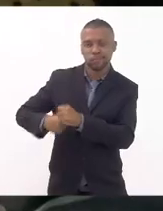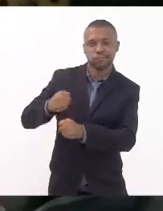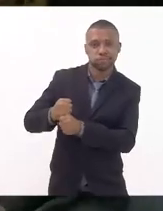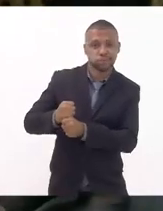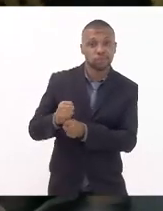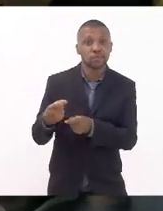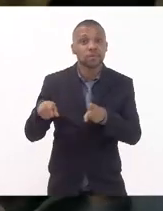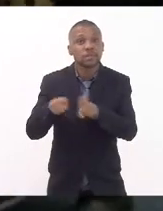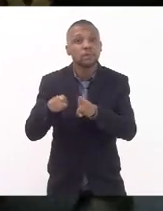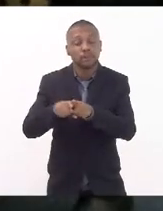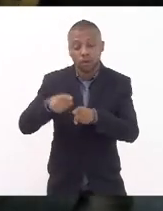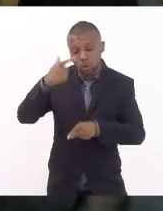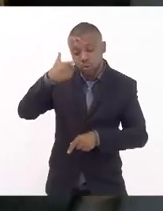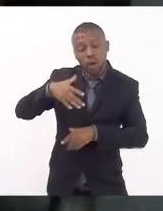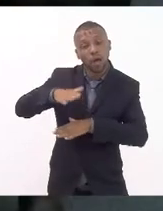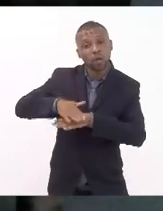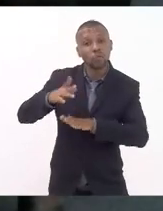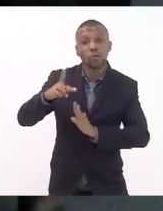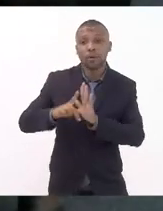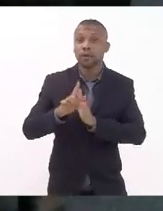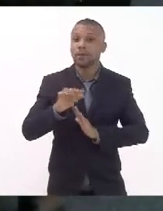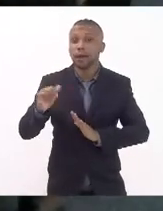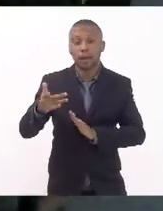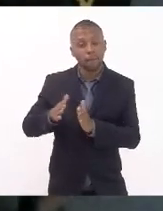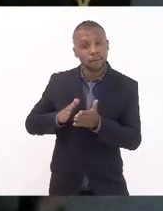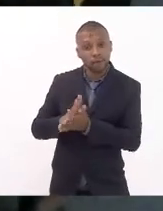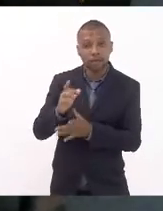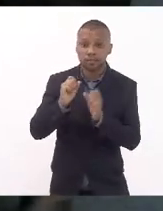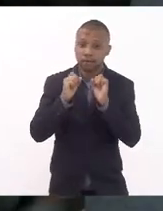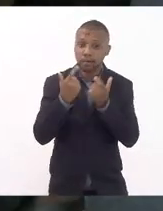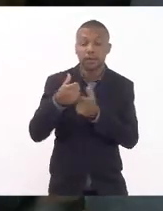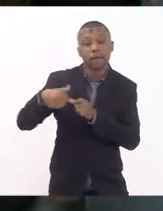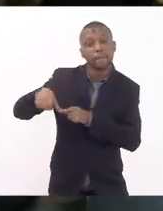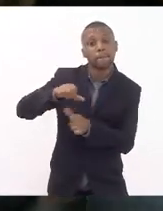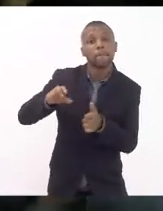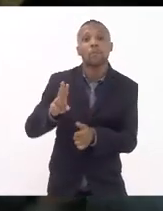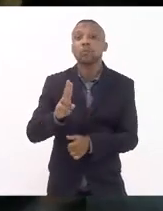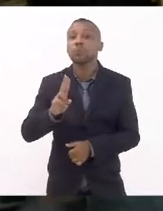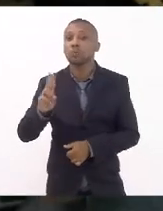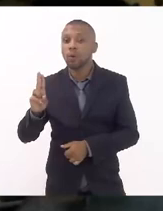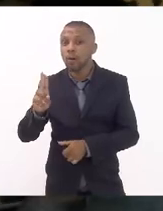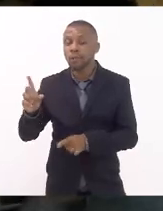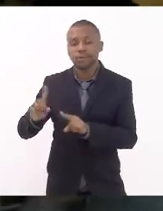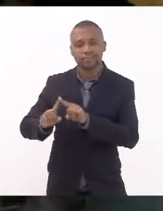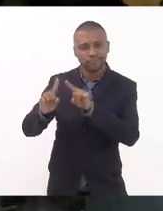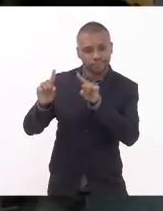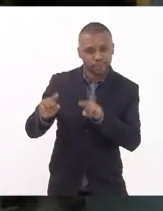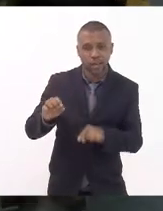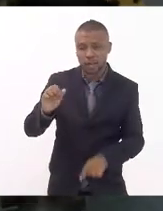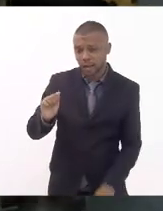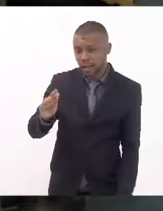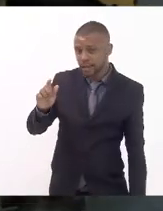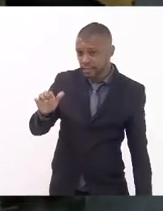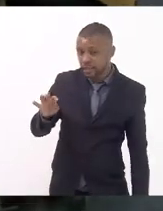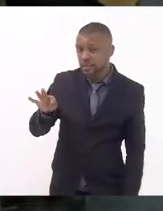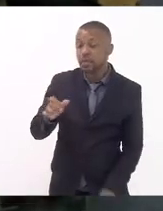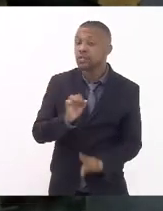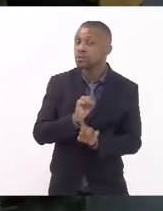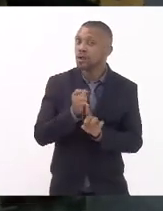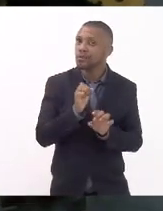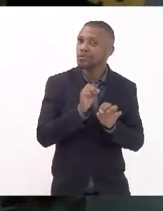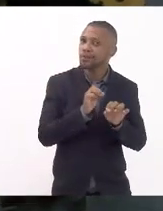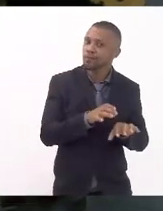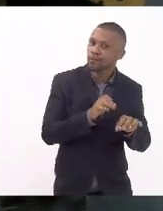autor de um projeto de lei aprovado por esta casa que muda a nomenclatura dos agentes de socioeducativo,